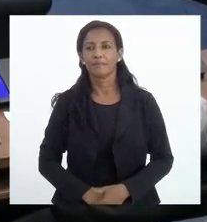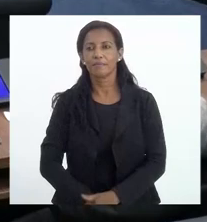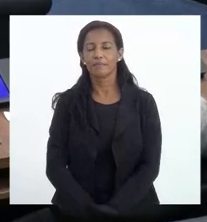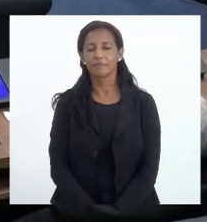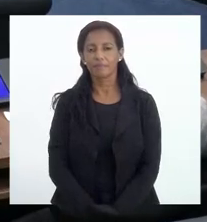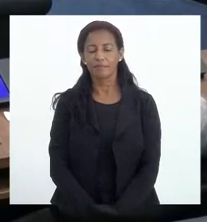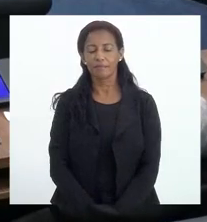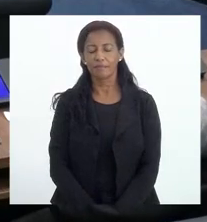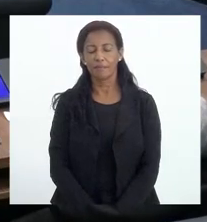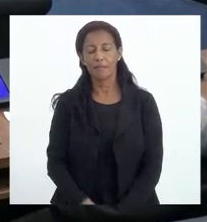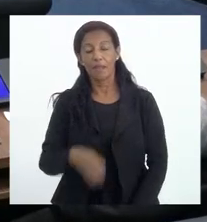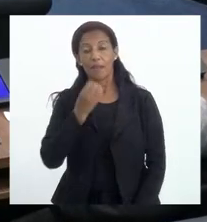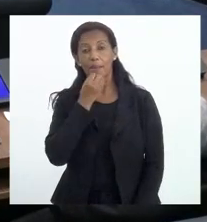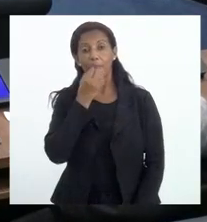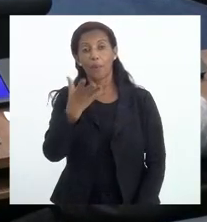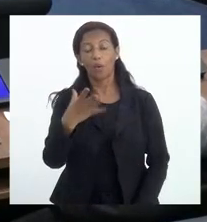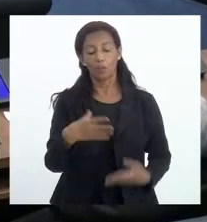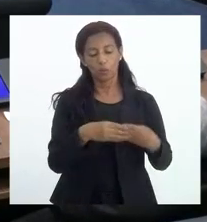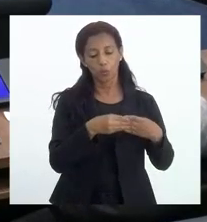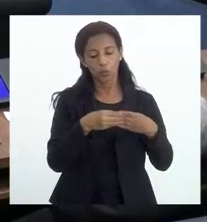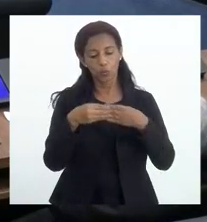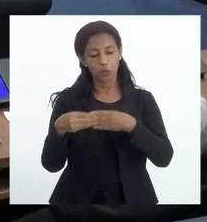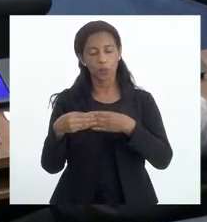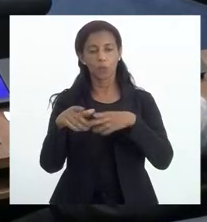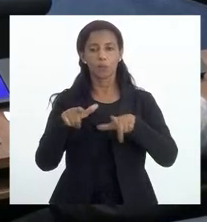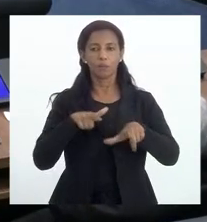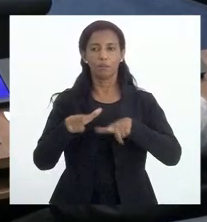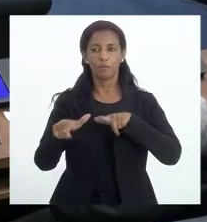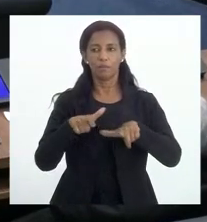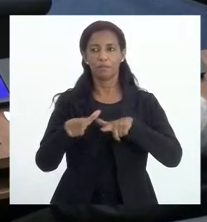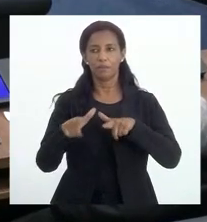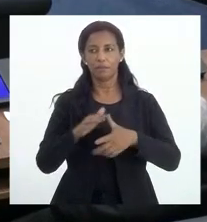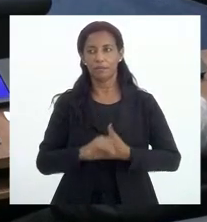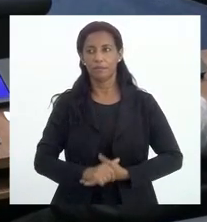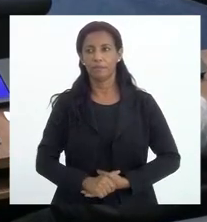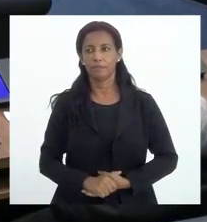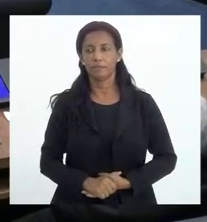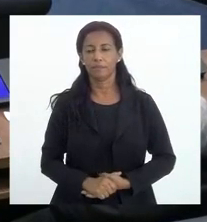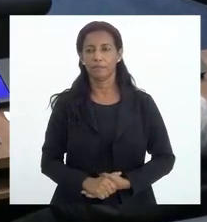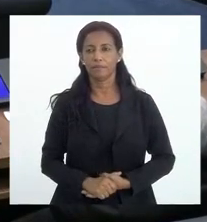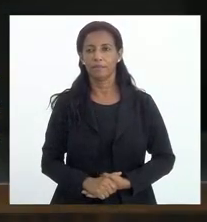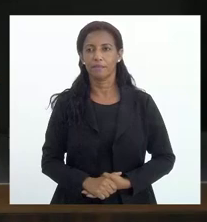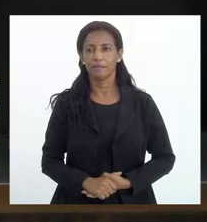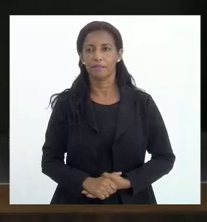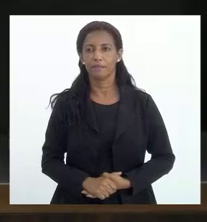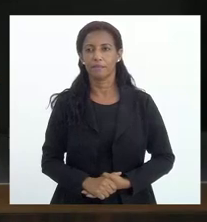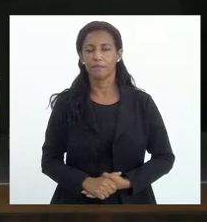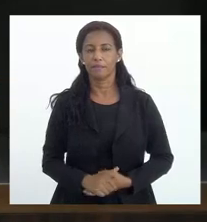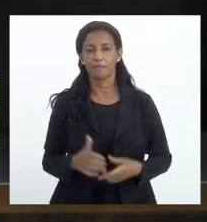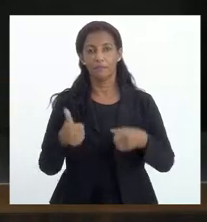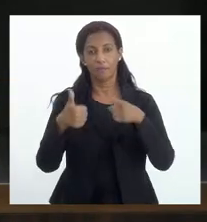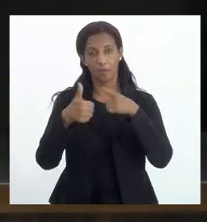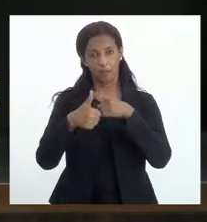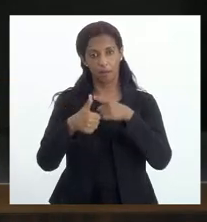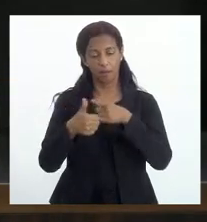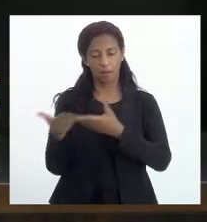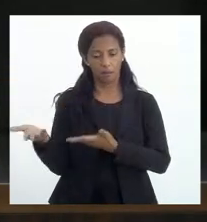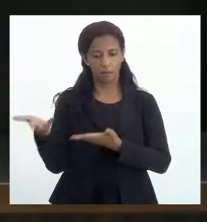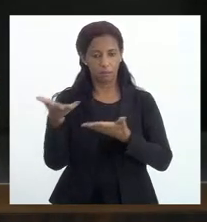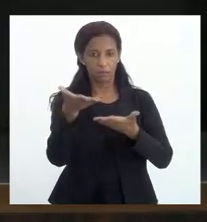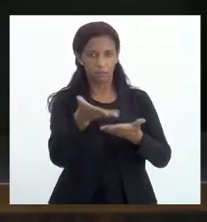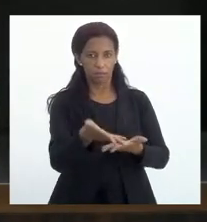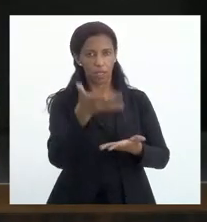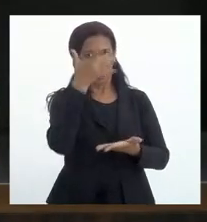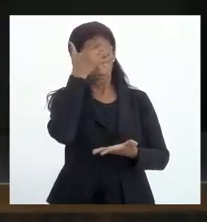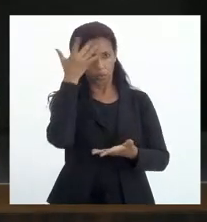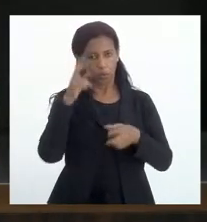como é que nós vamos conduzir aqui os trabalhos? Primeiro, eu vou passar a palavra para aqueles que estão